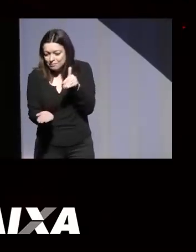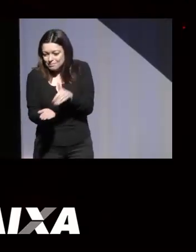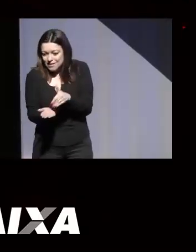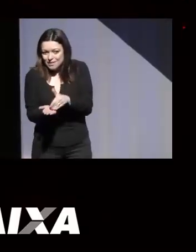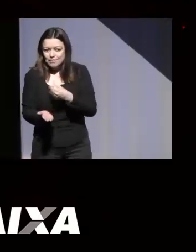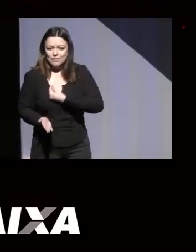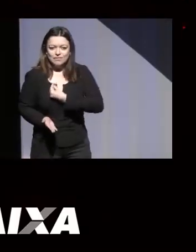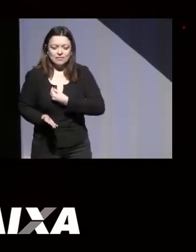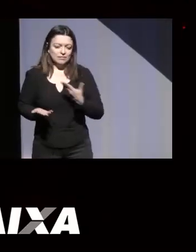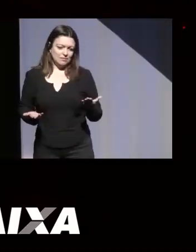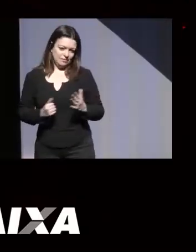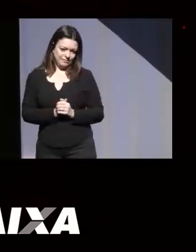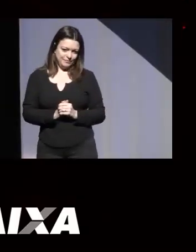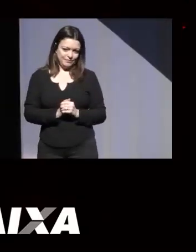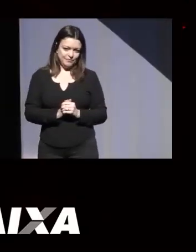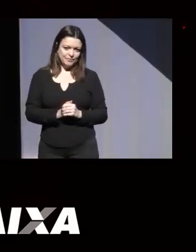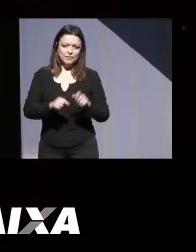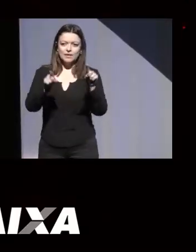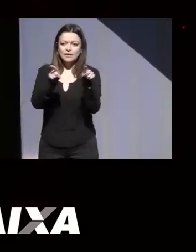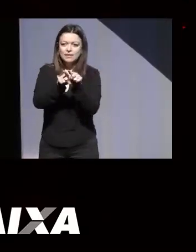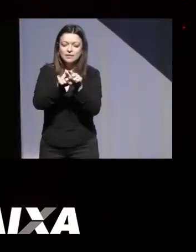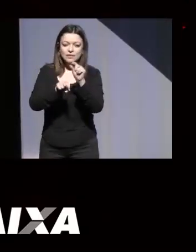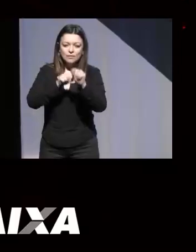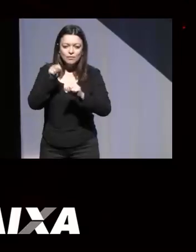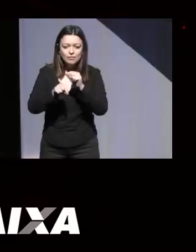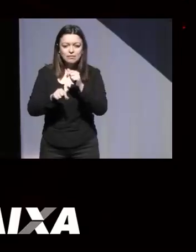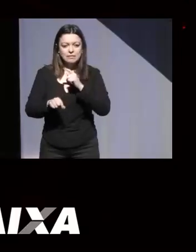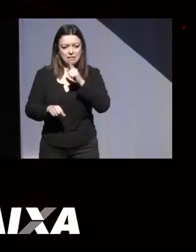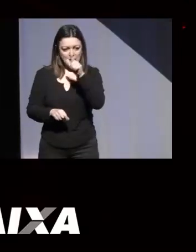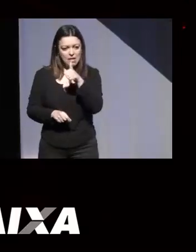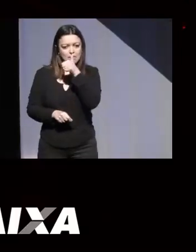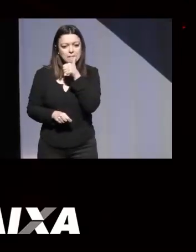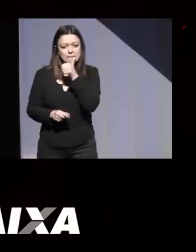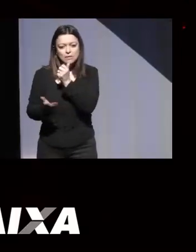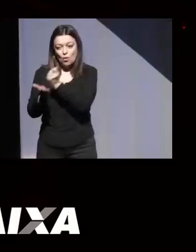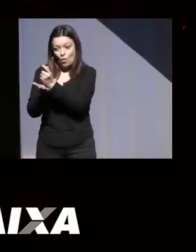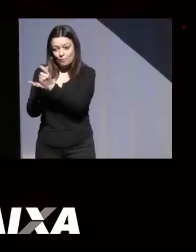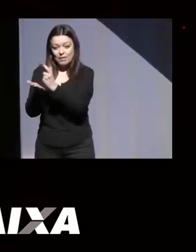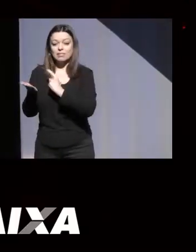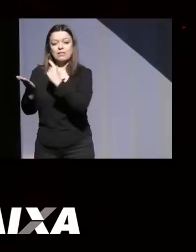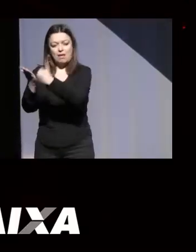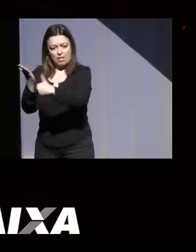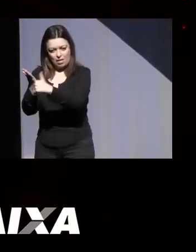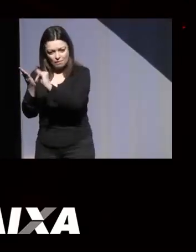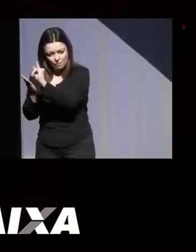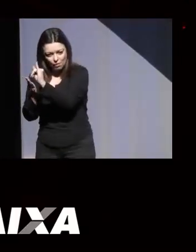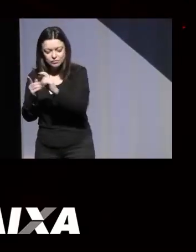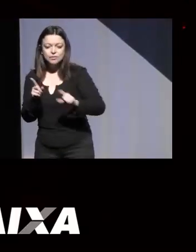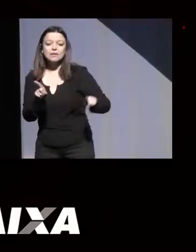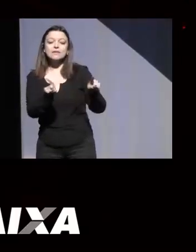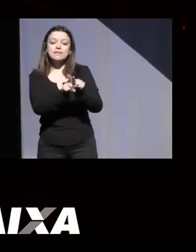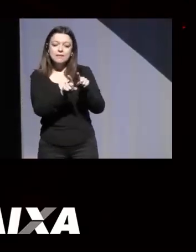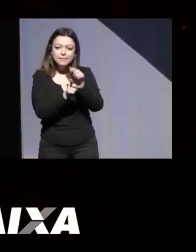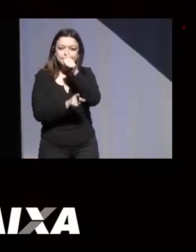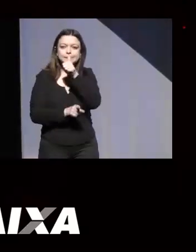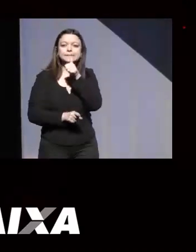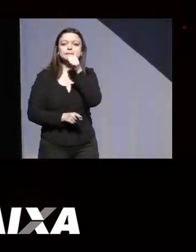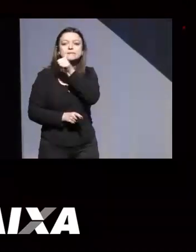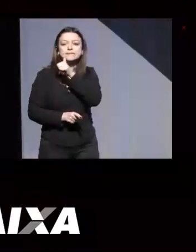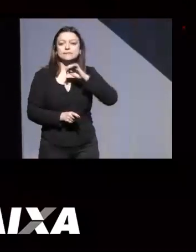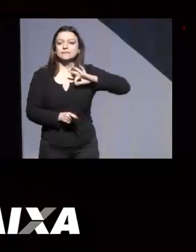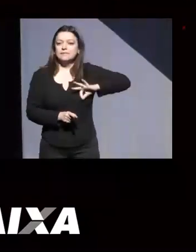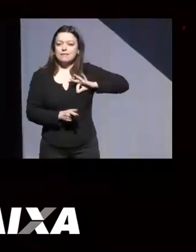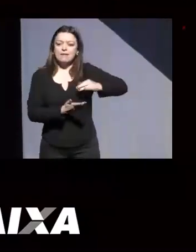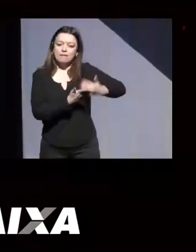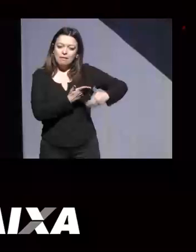existencial, que além de suportar o ônus do tributo no consumo, ainda suportam o ônus do tributo direto, que é o imposto sobre